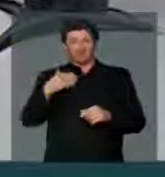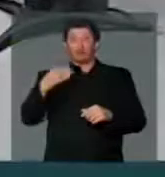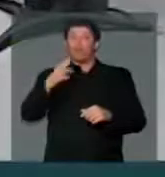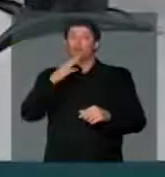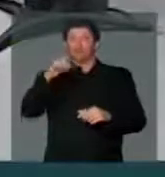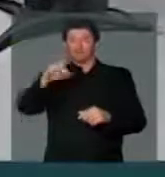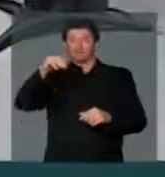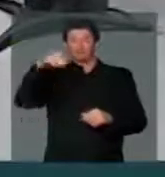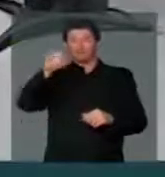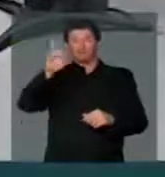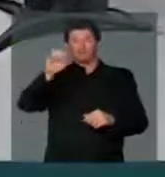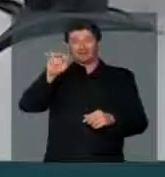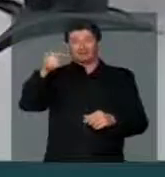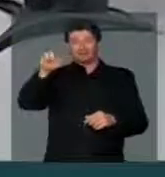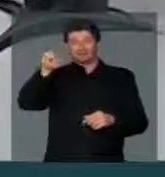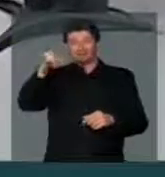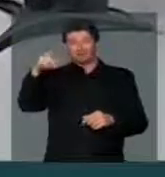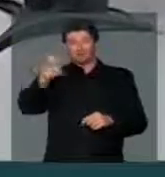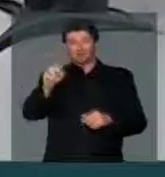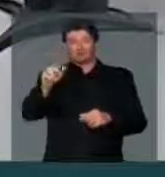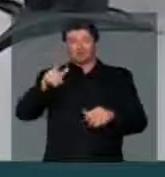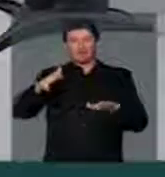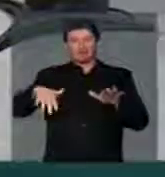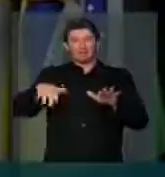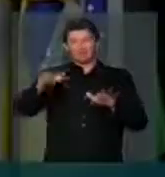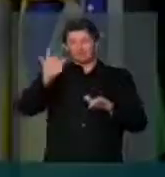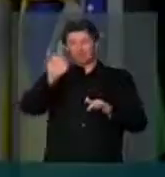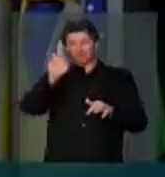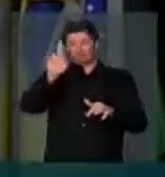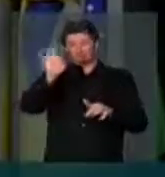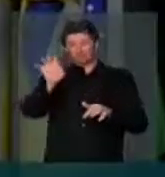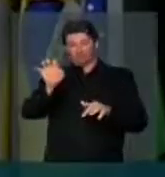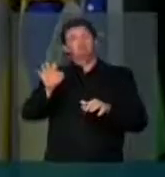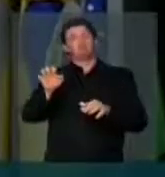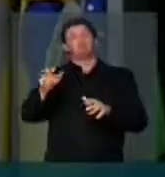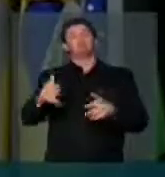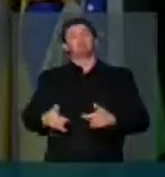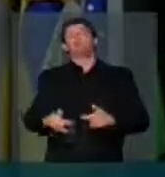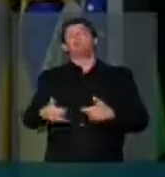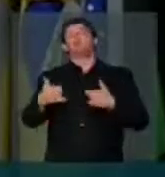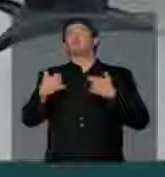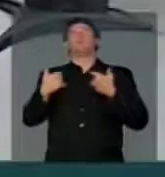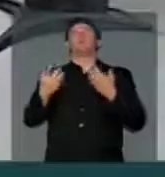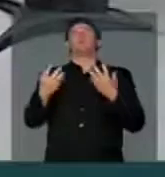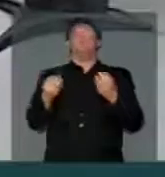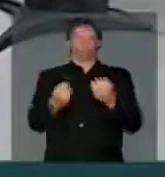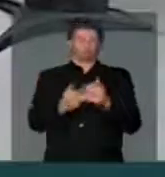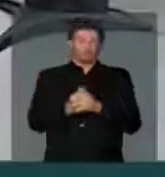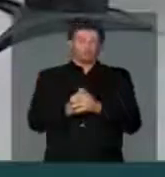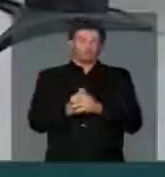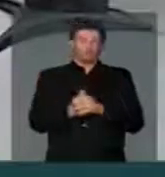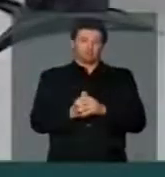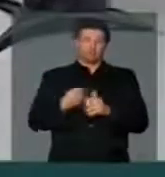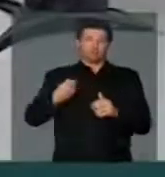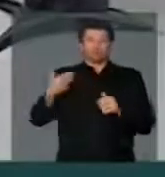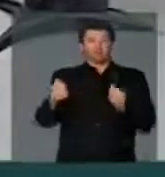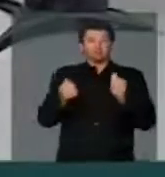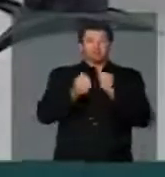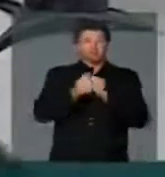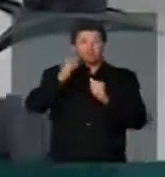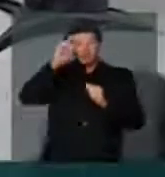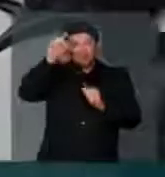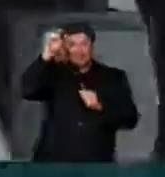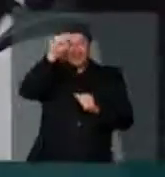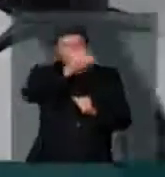de São João, ali na vilinha da Praia do Forte. Que honra, né, poder estar com você